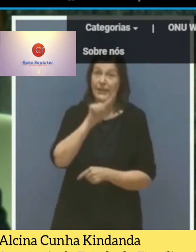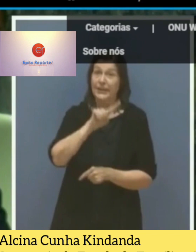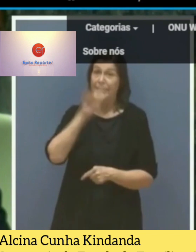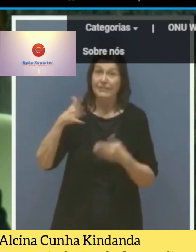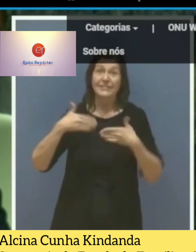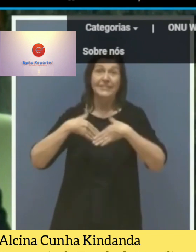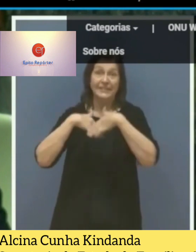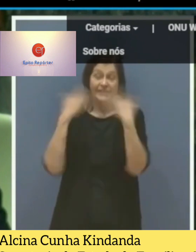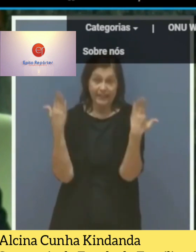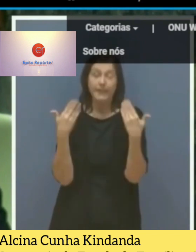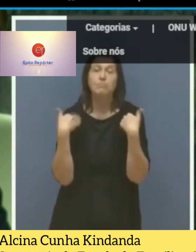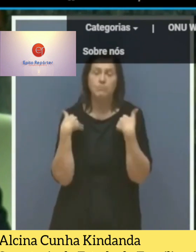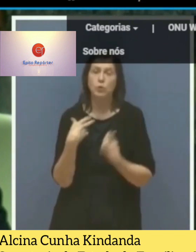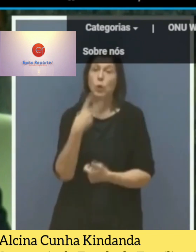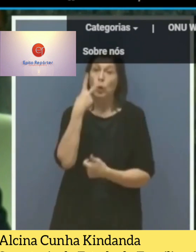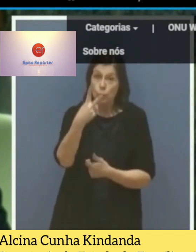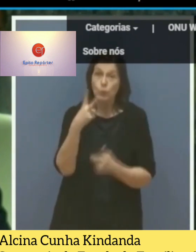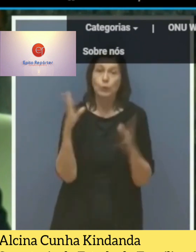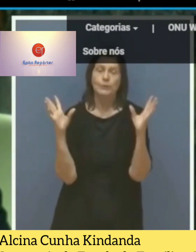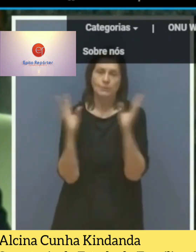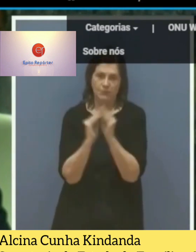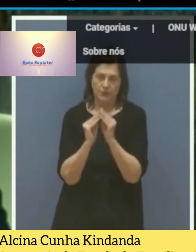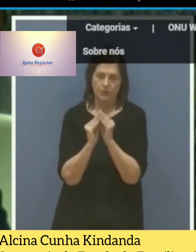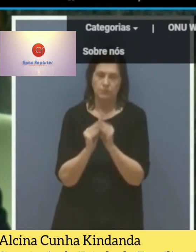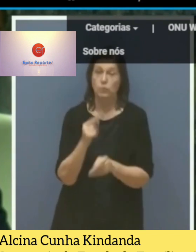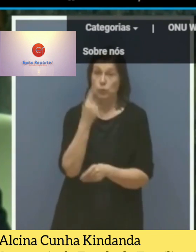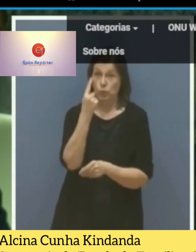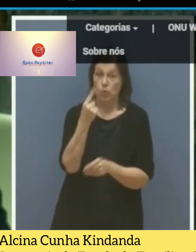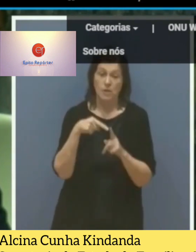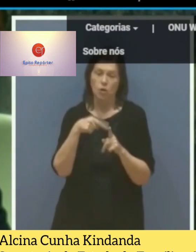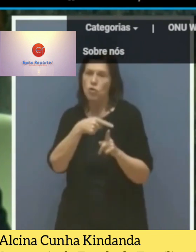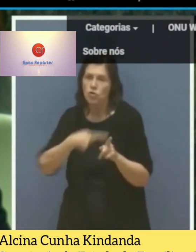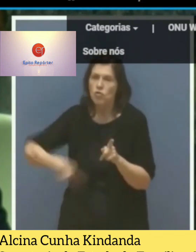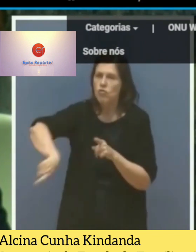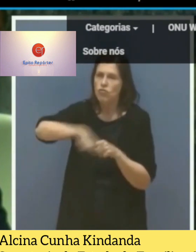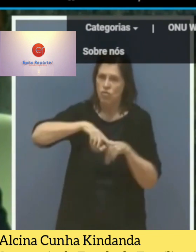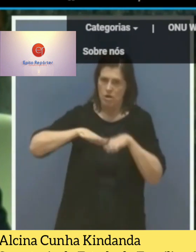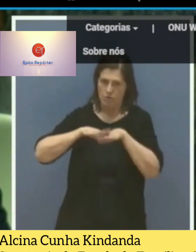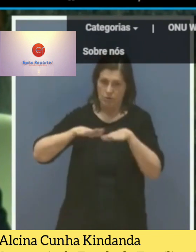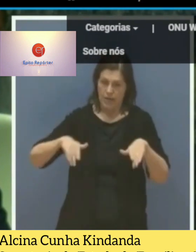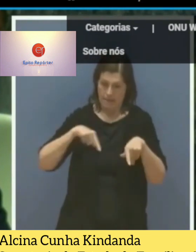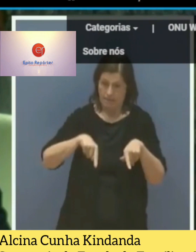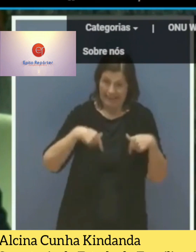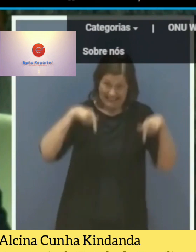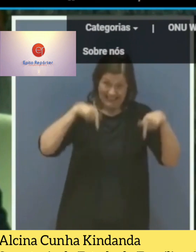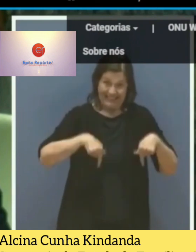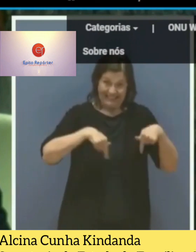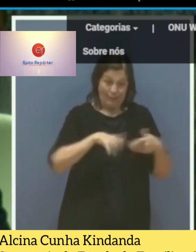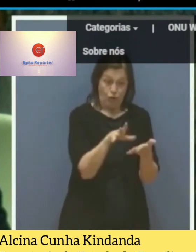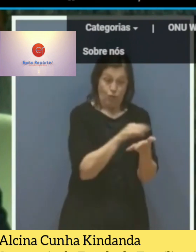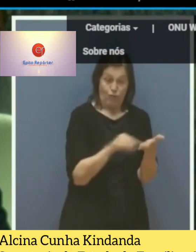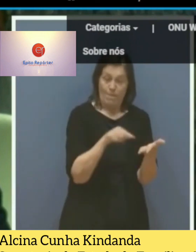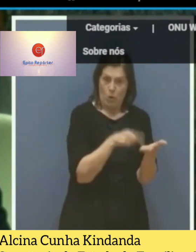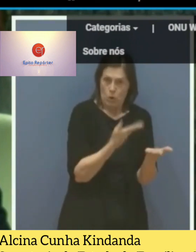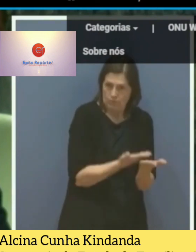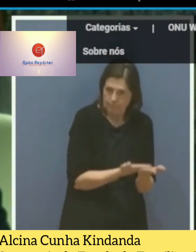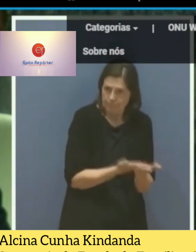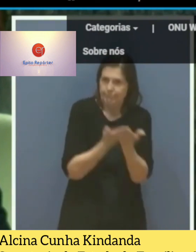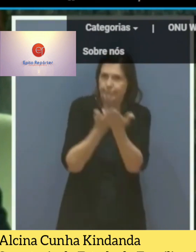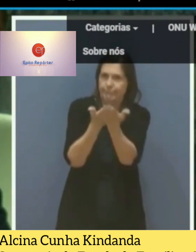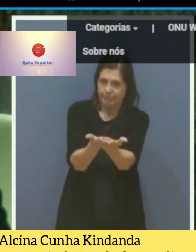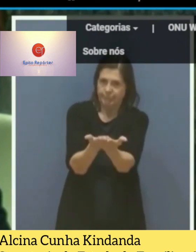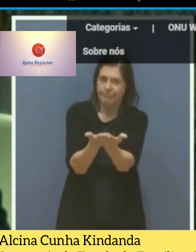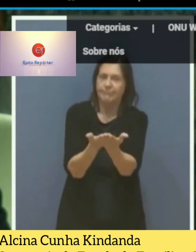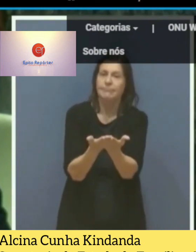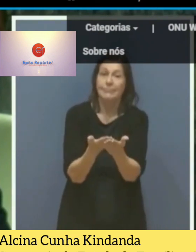dentre eles uma mesa redonda de apresentação deste relatório que serviu diante do Câmara deste de algo e vários Encontros